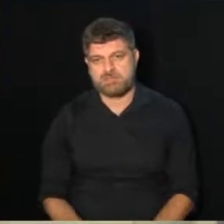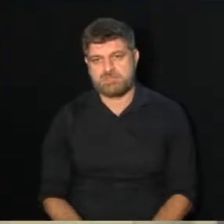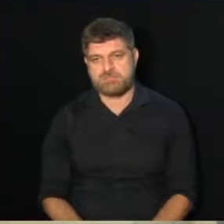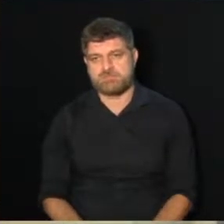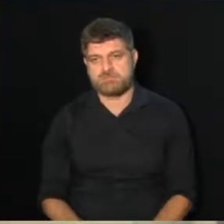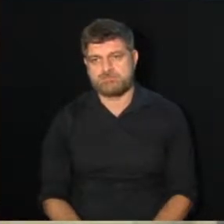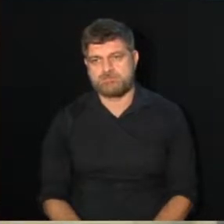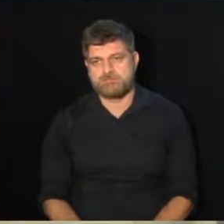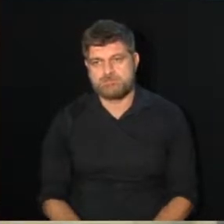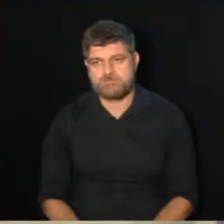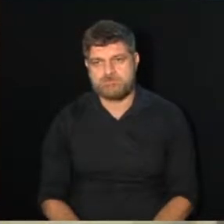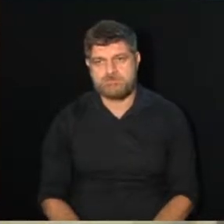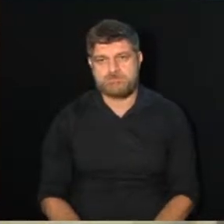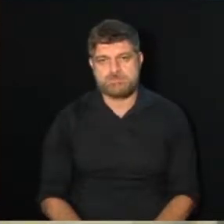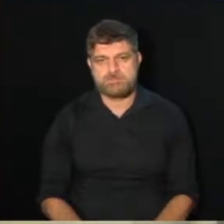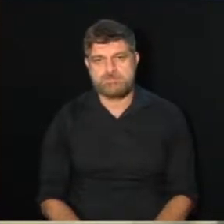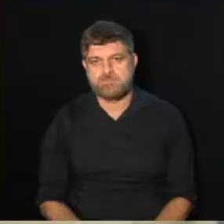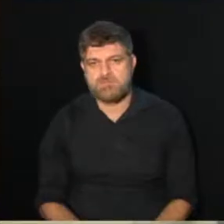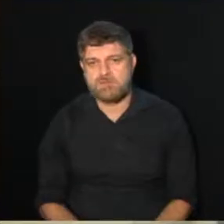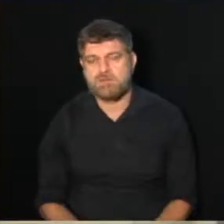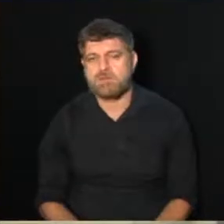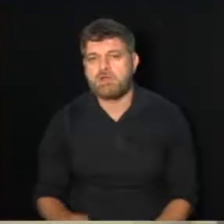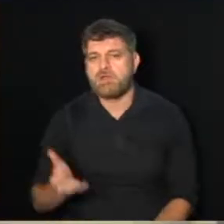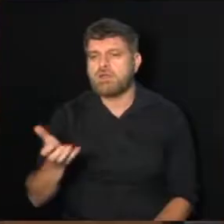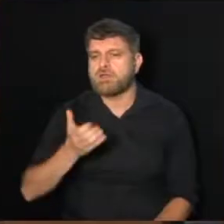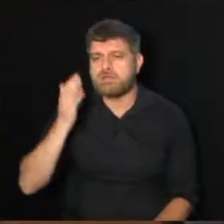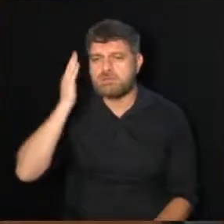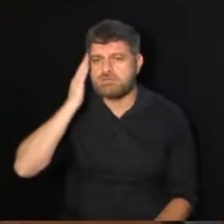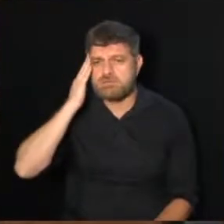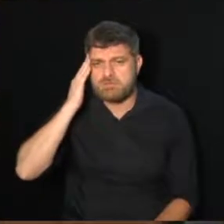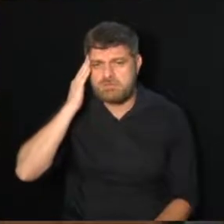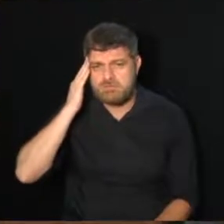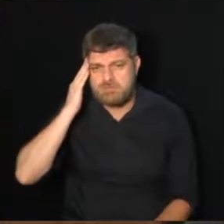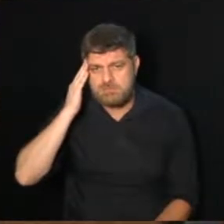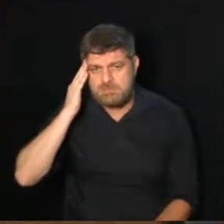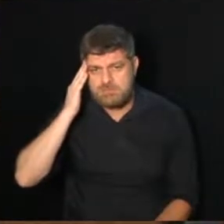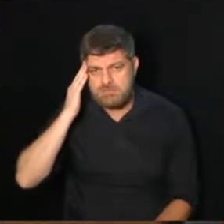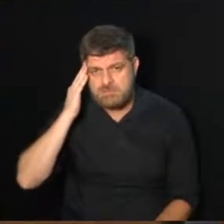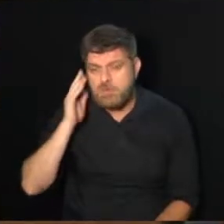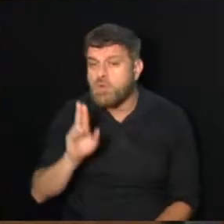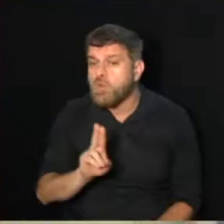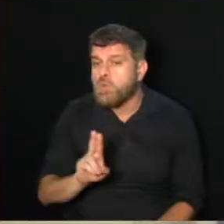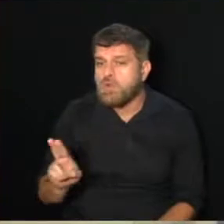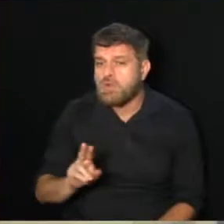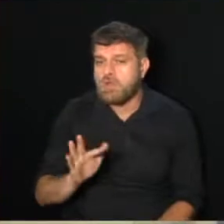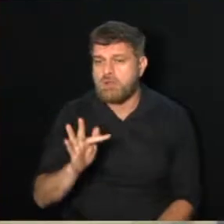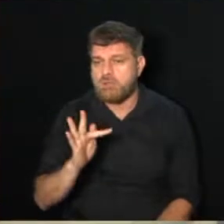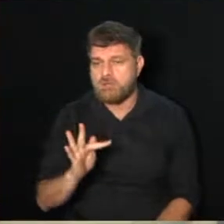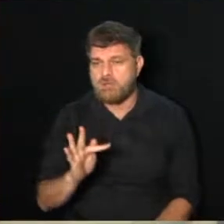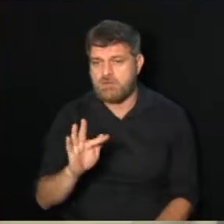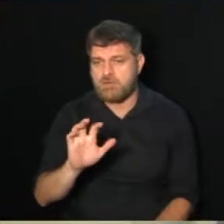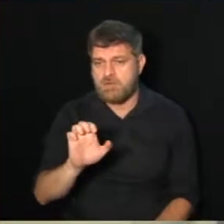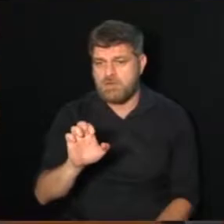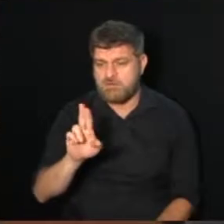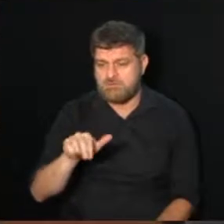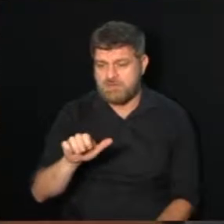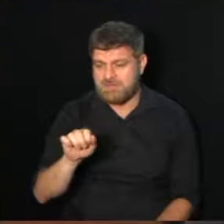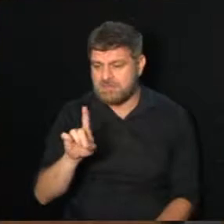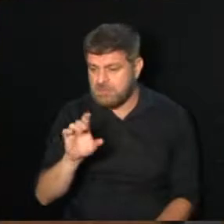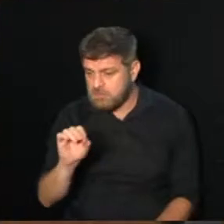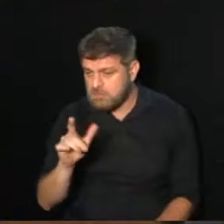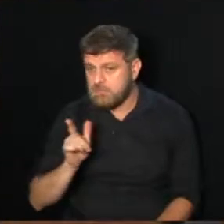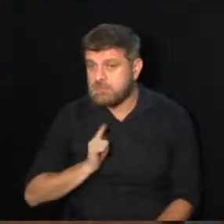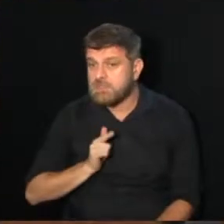Eu só quero, para ter uma certa organização, o seu primeiro nome? Fernando. Depois do Fernando, mais alguém